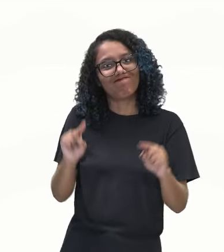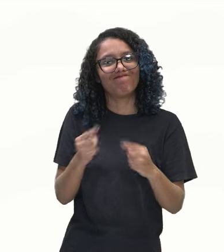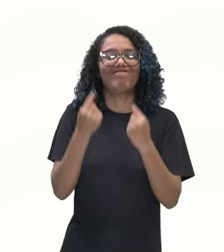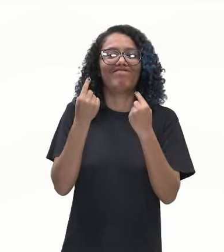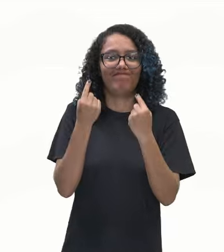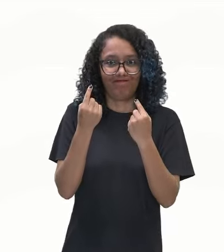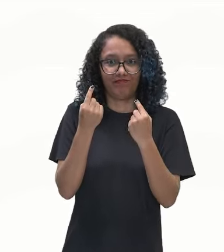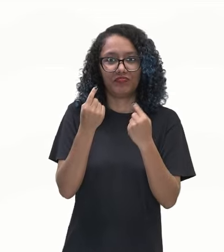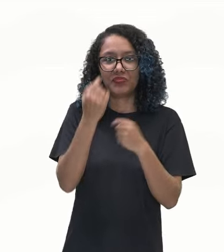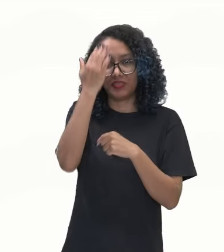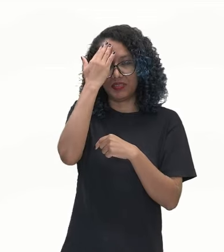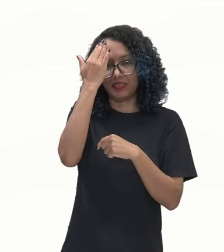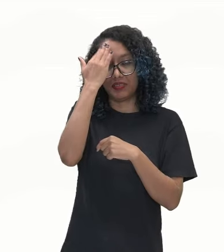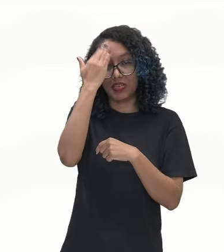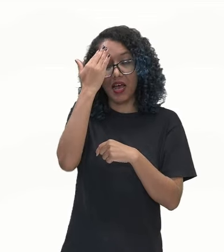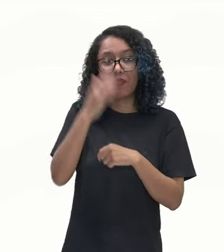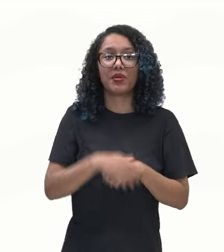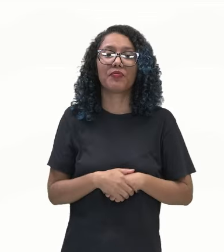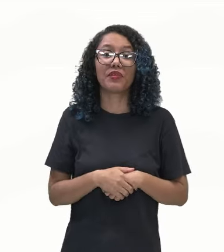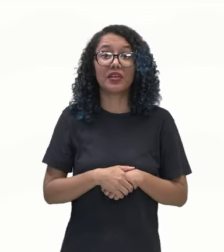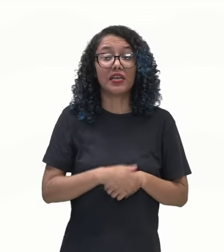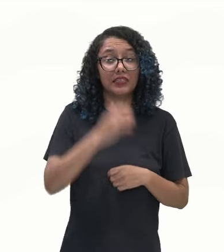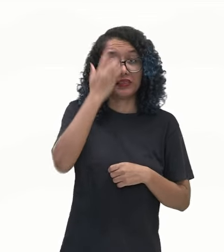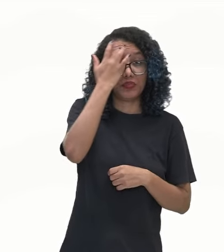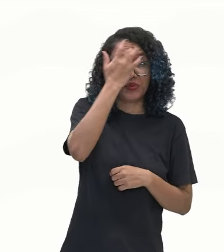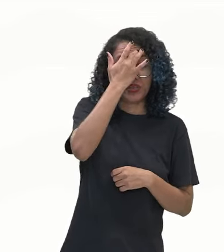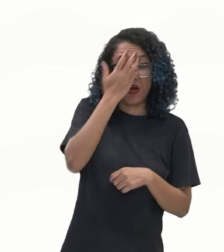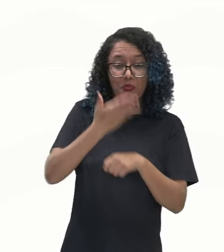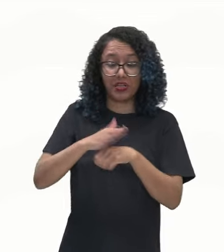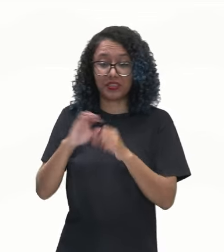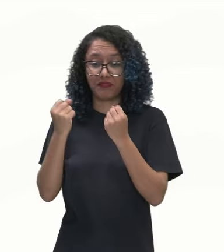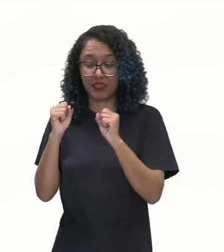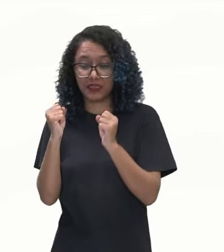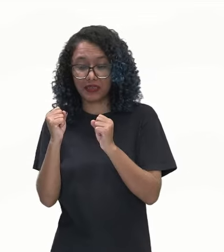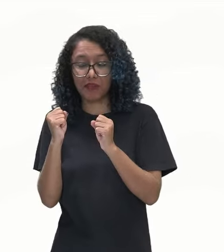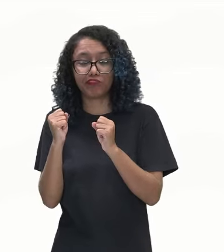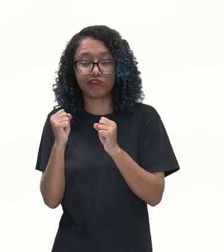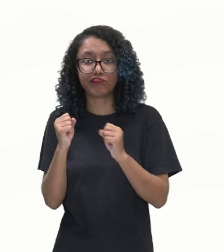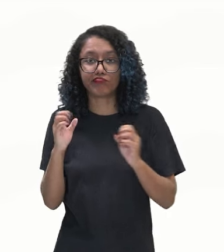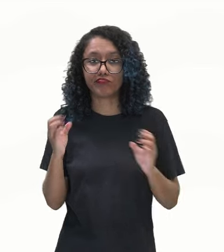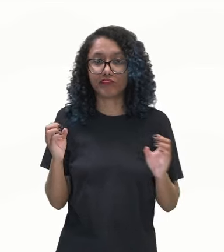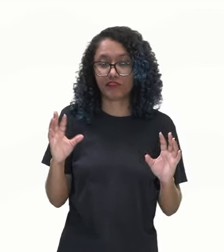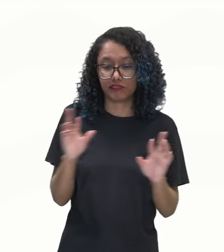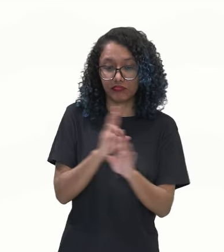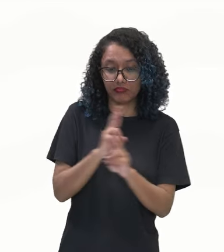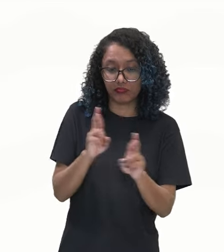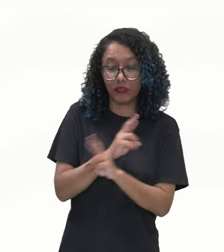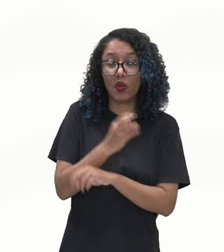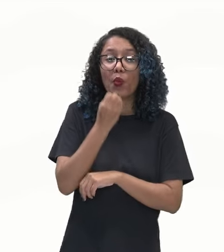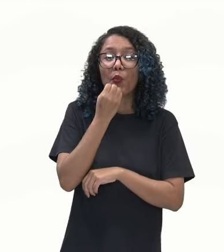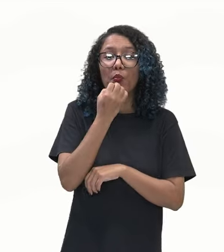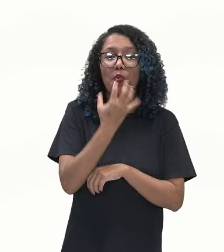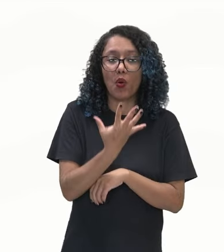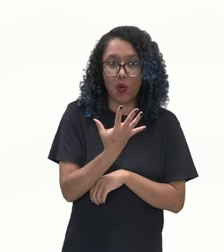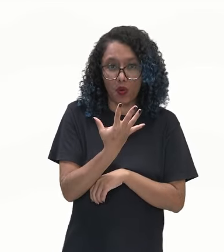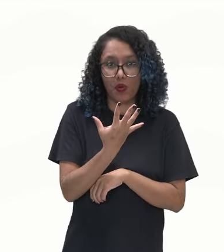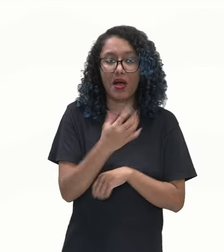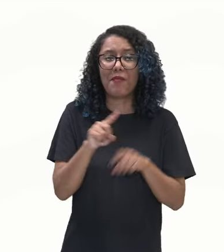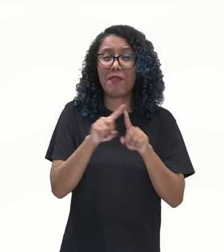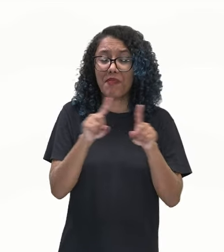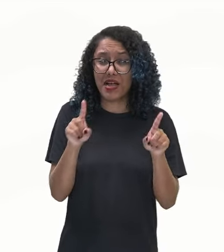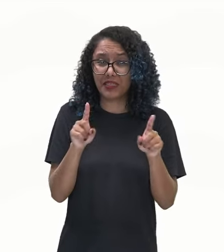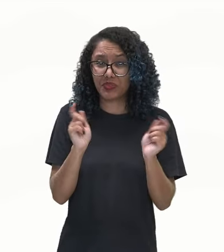link entre a prática esportiva, atividade física, né, e o bem-estar mental. Porém, né, abarcar, trazer tudo